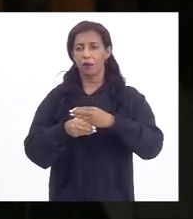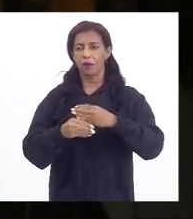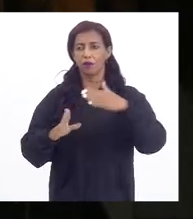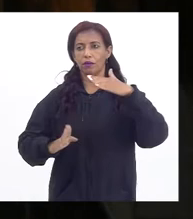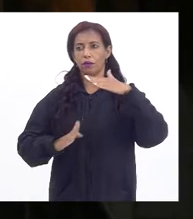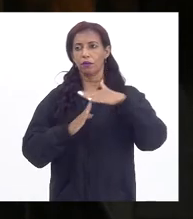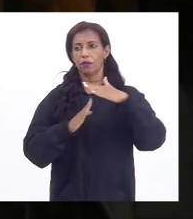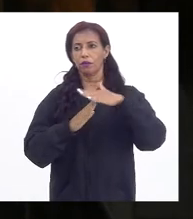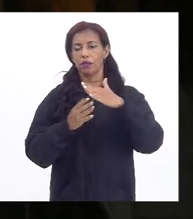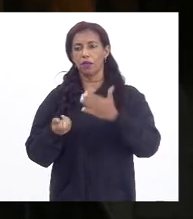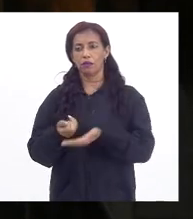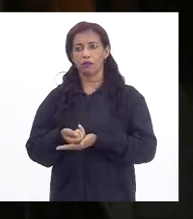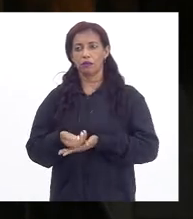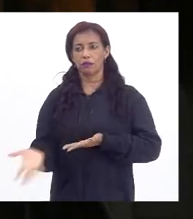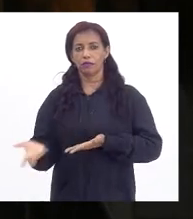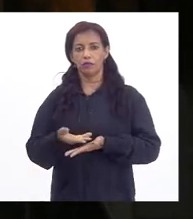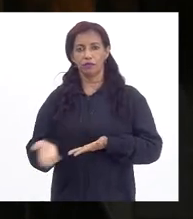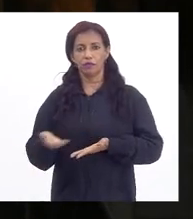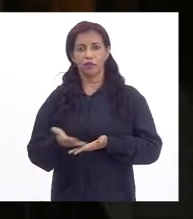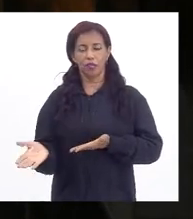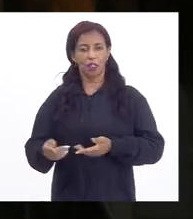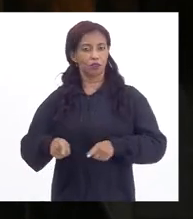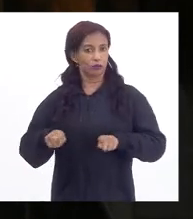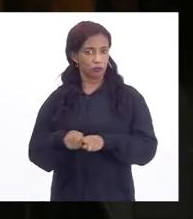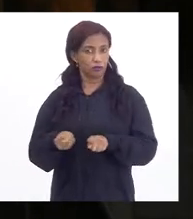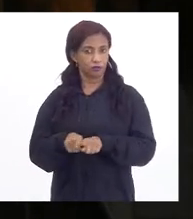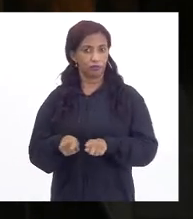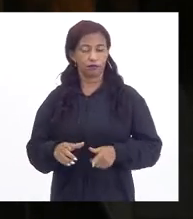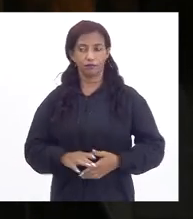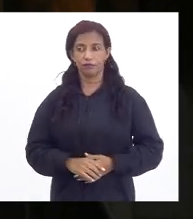teto de gastos e suas exceções.